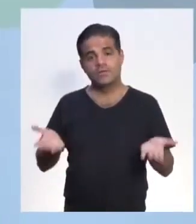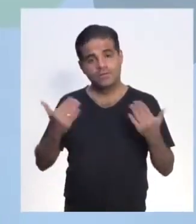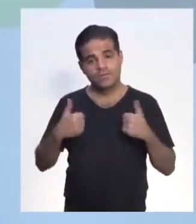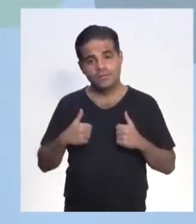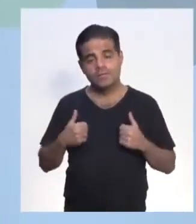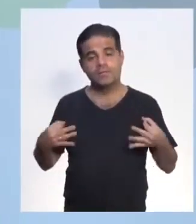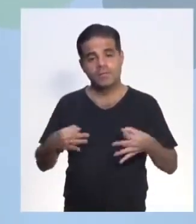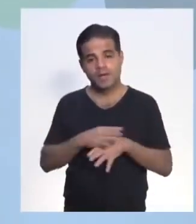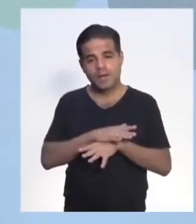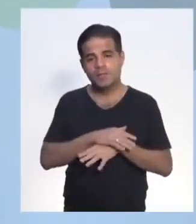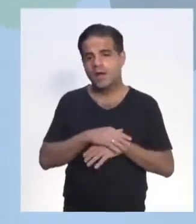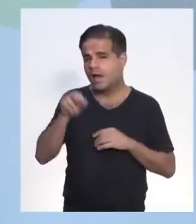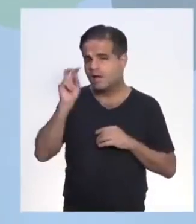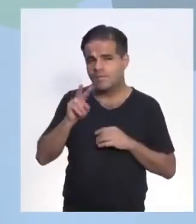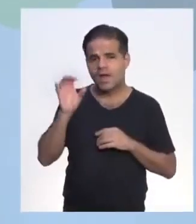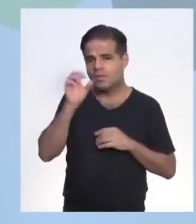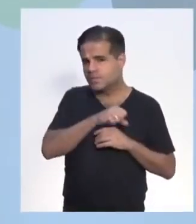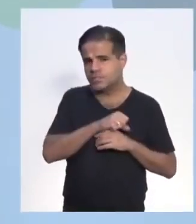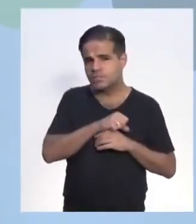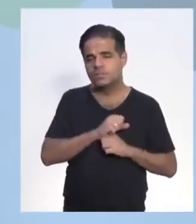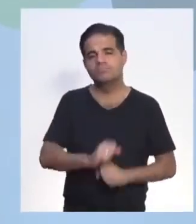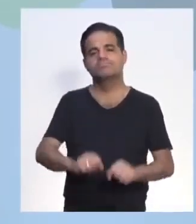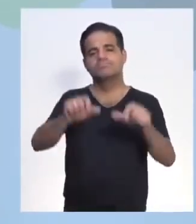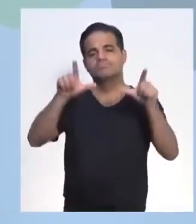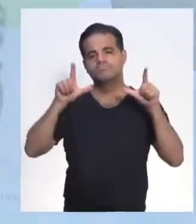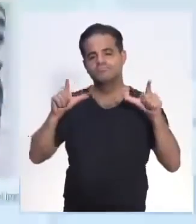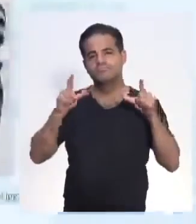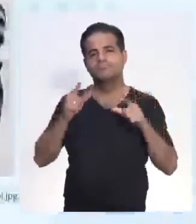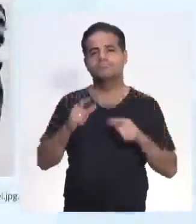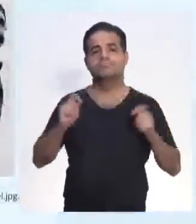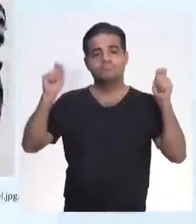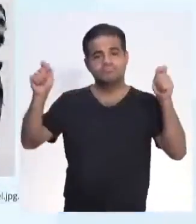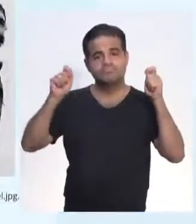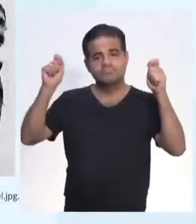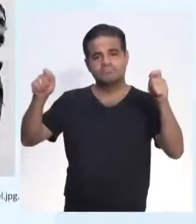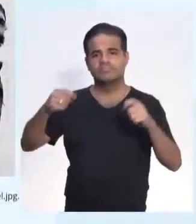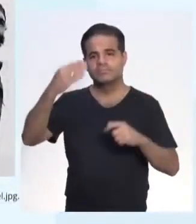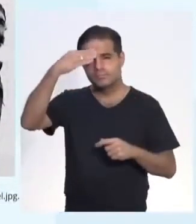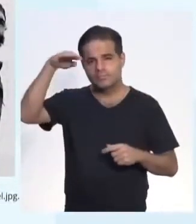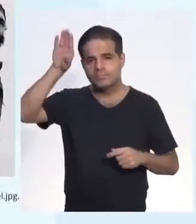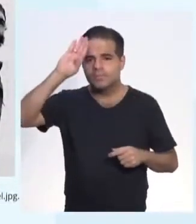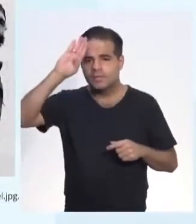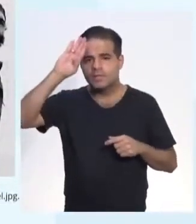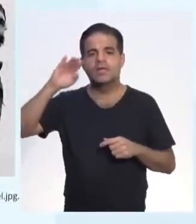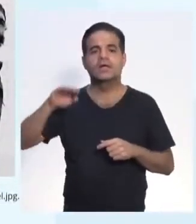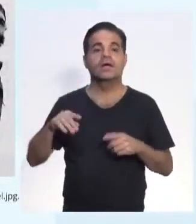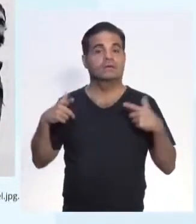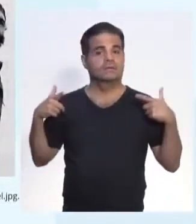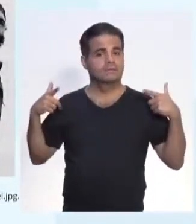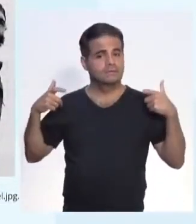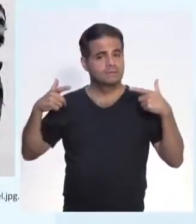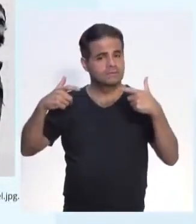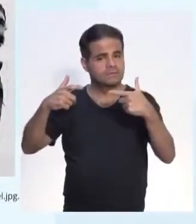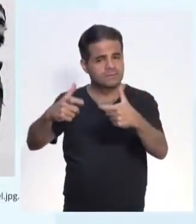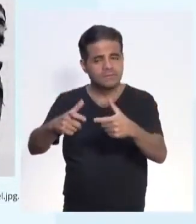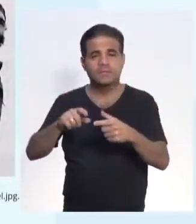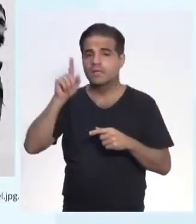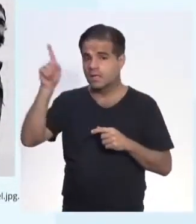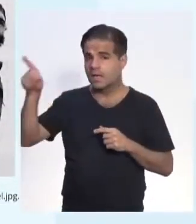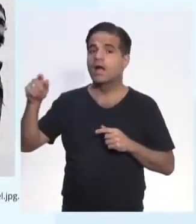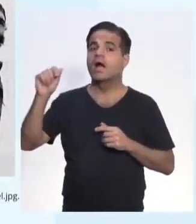gente encerrar, ver rapidinho aí a tela da Revolução Cubana. Vamos lá, na Guerra Fria